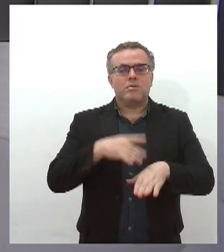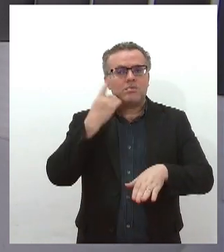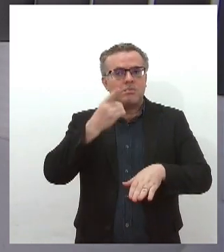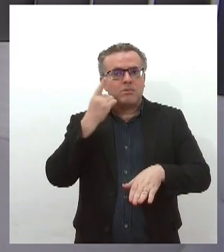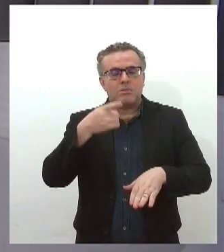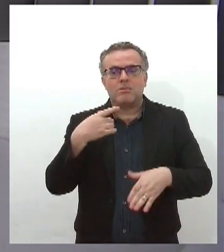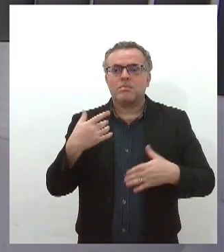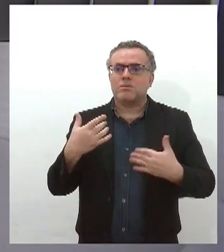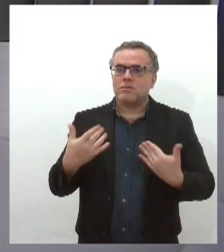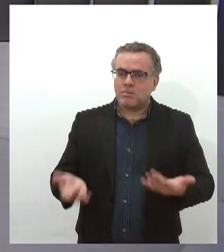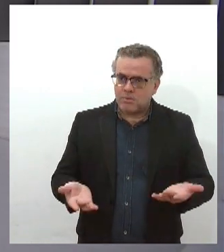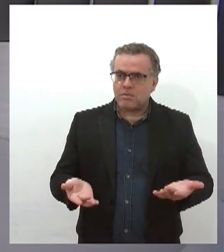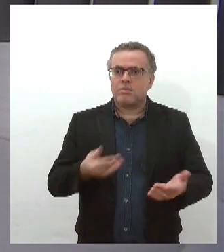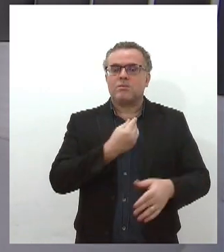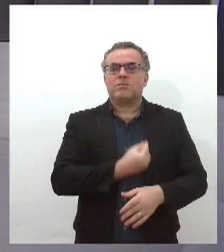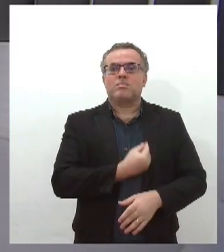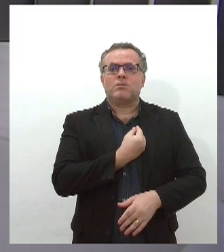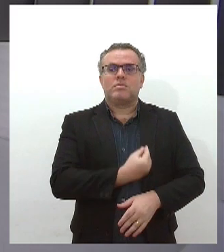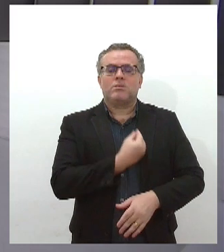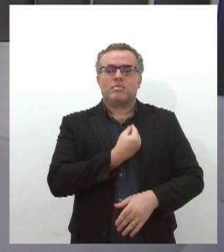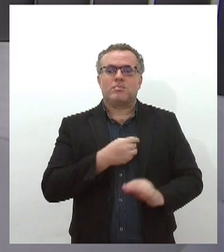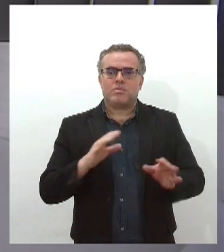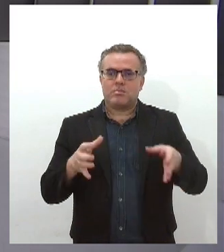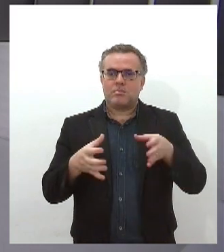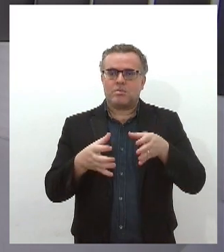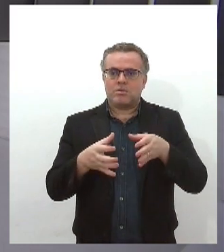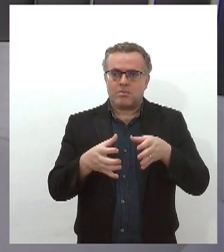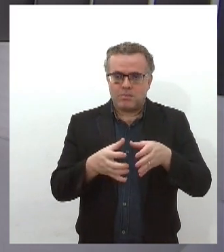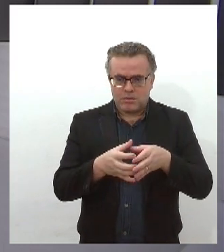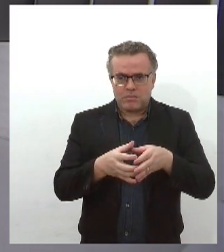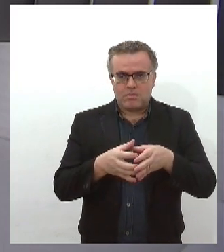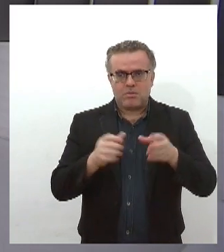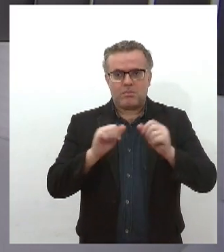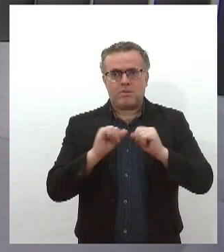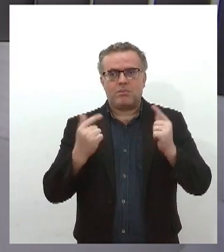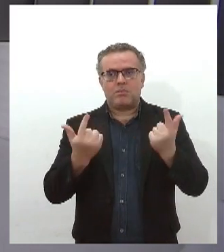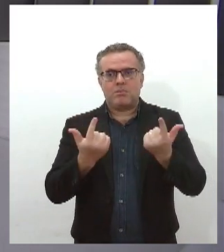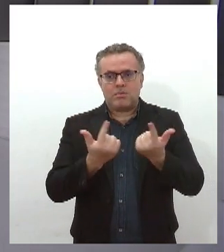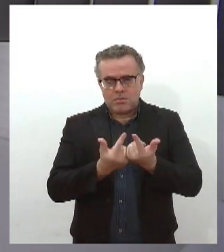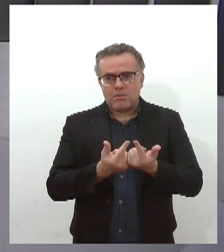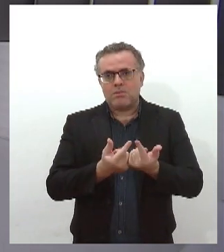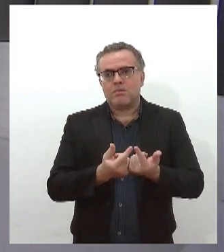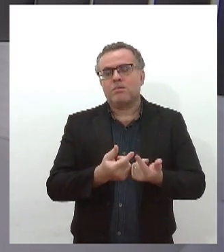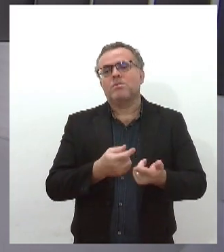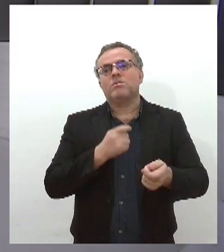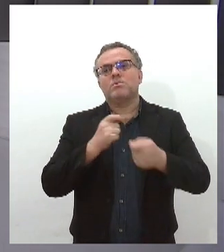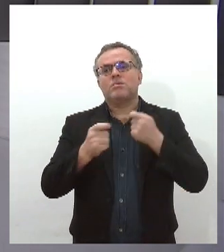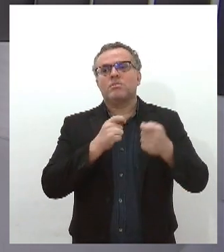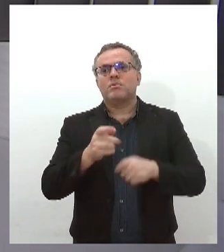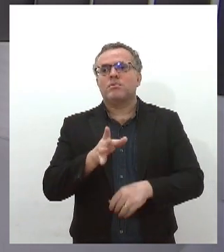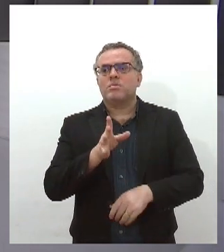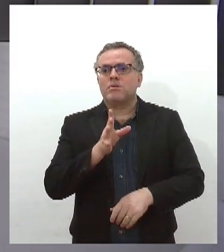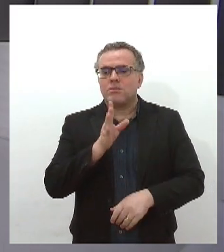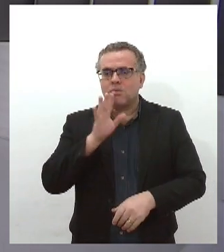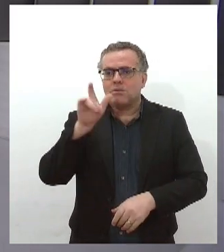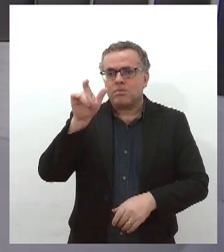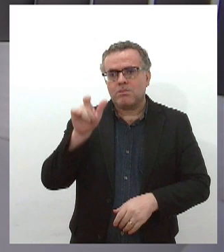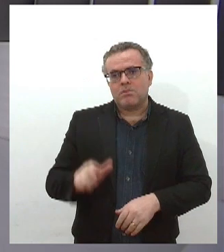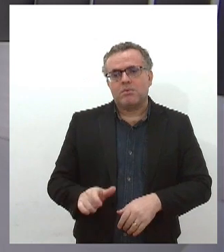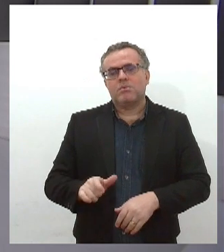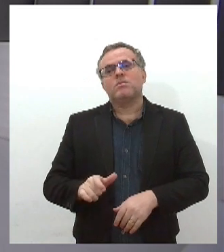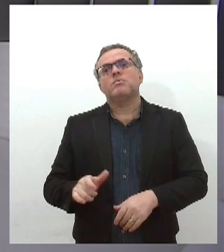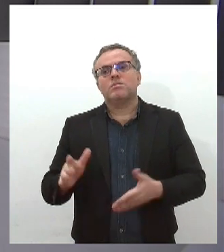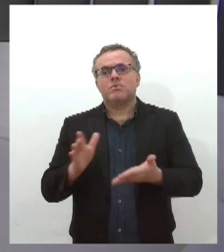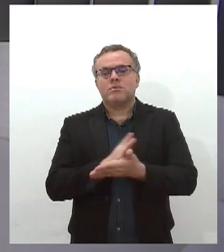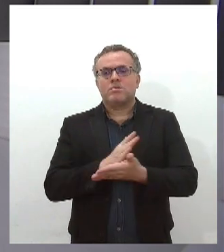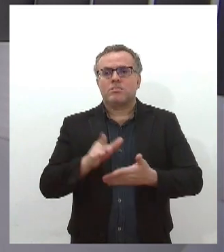a bancada feminina no Parlamento Estadual. Na reportagem, vamos conhecer um pouco mais de alguns nomes que abriram